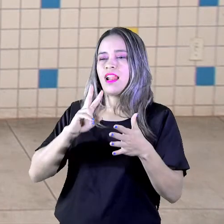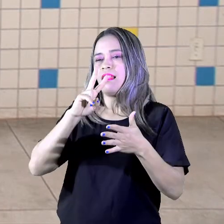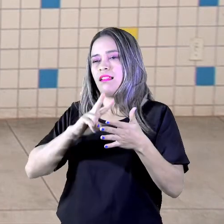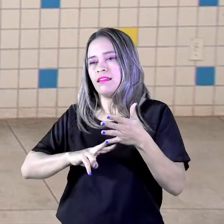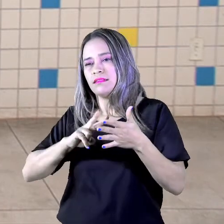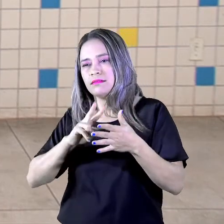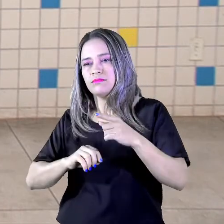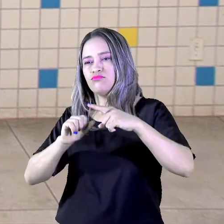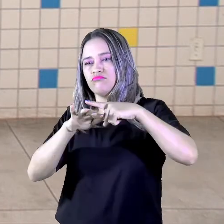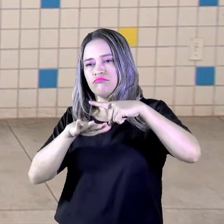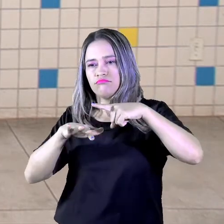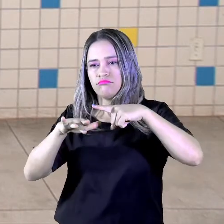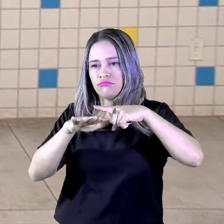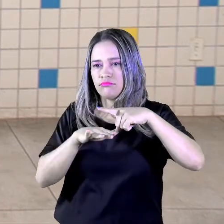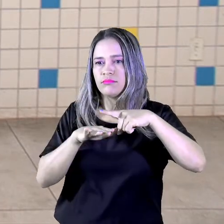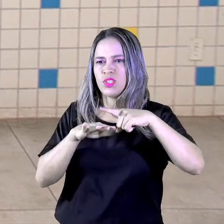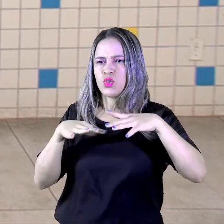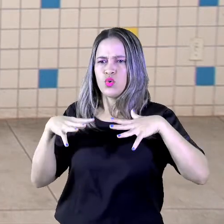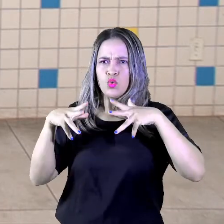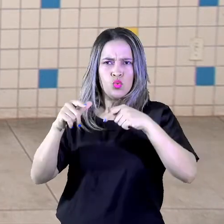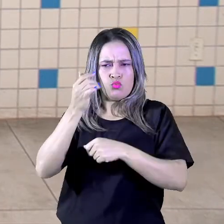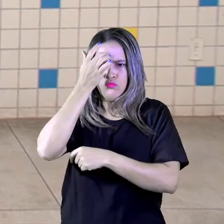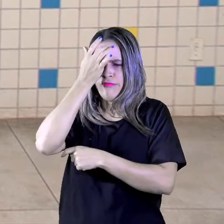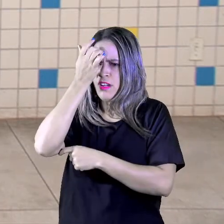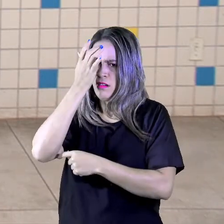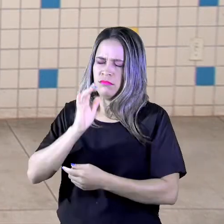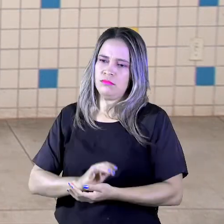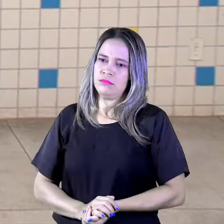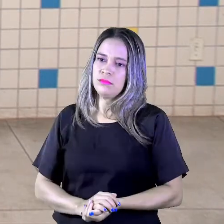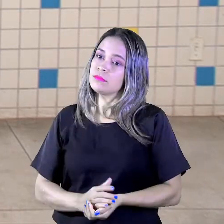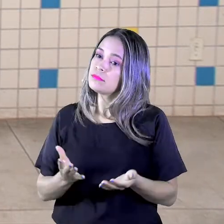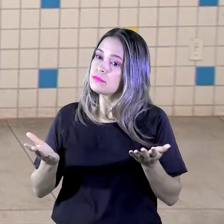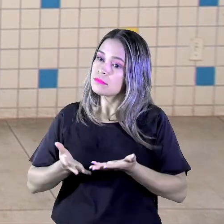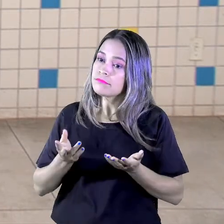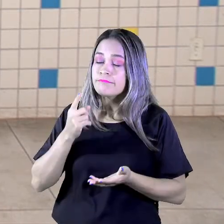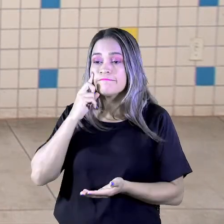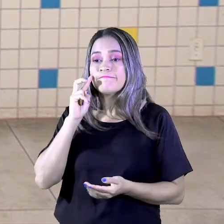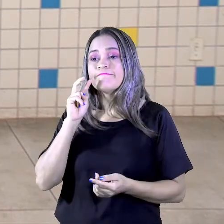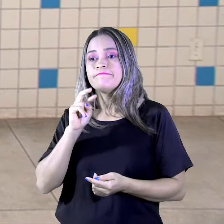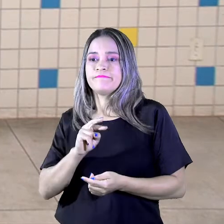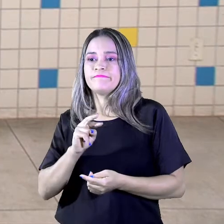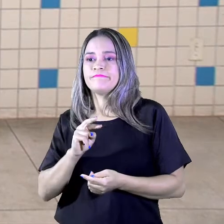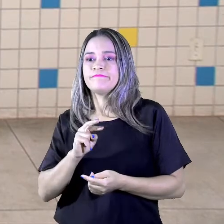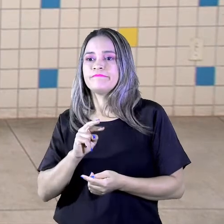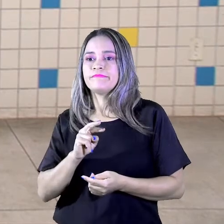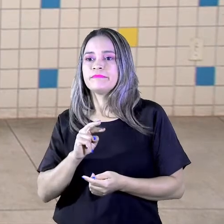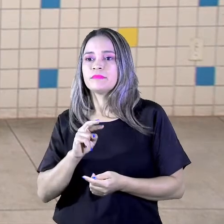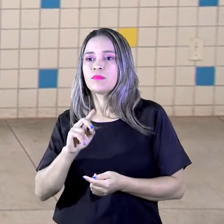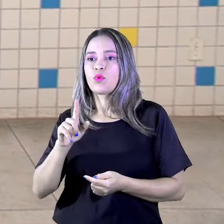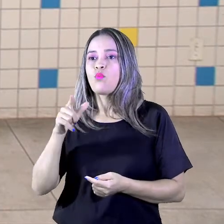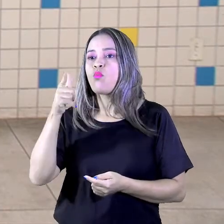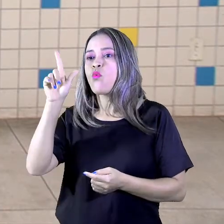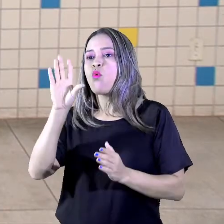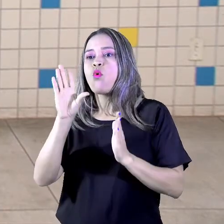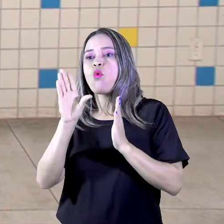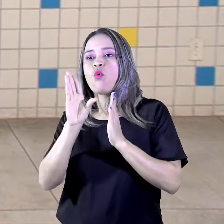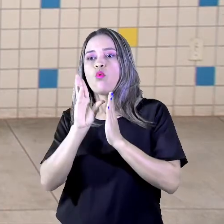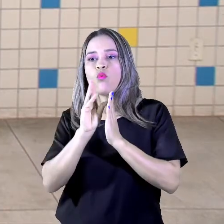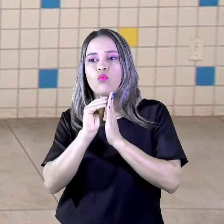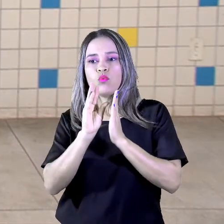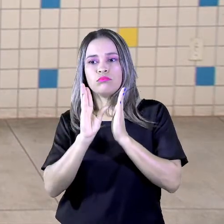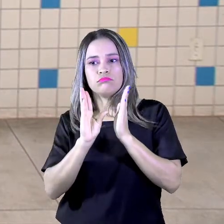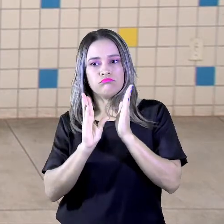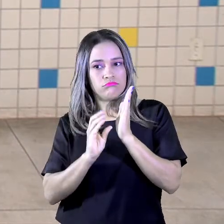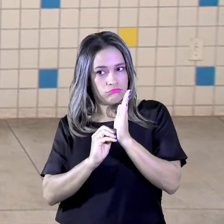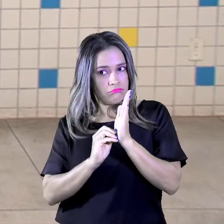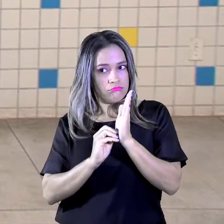a fração, tudo muito fácil. Agora nós vamos ver, turminha, um outro conteúdo, por